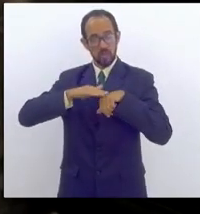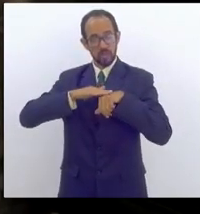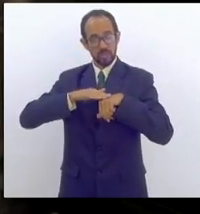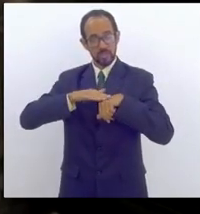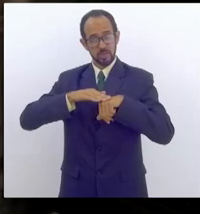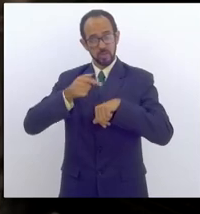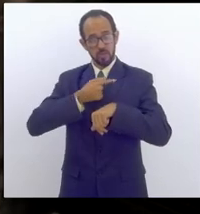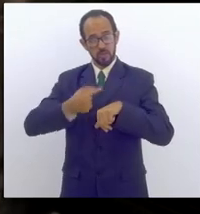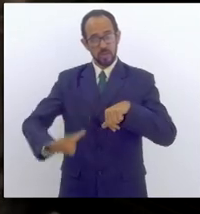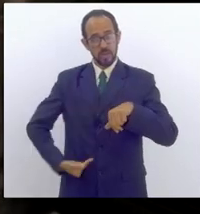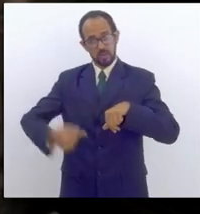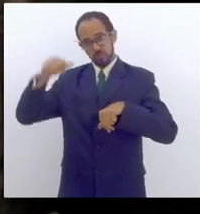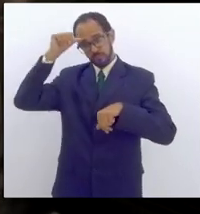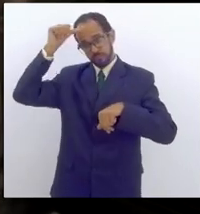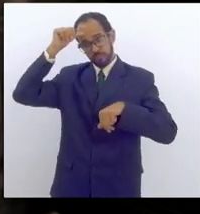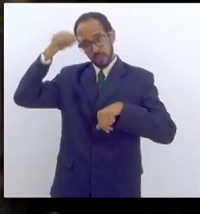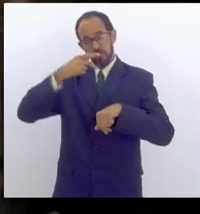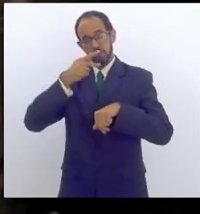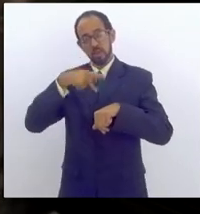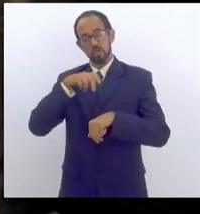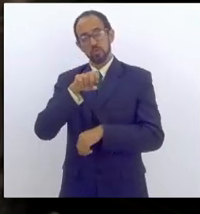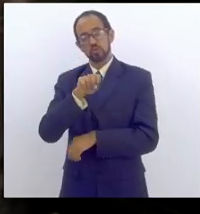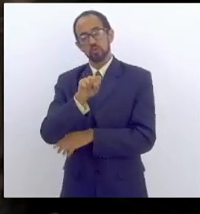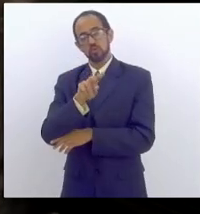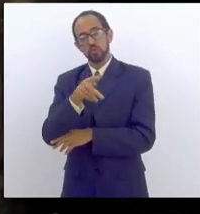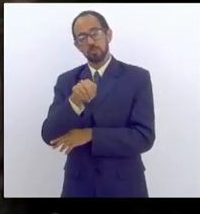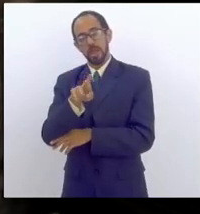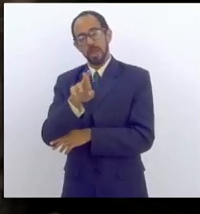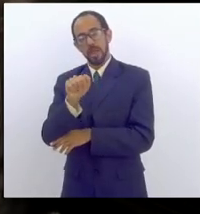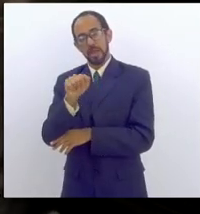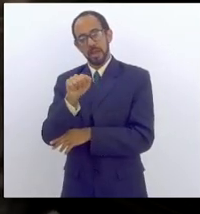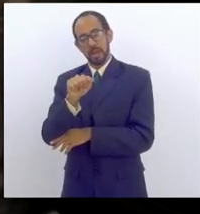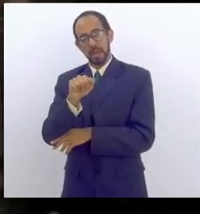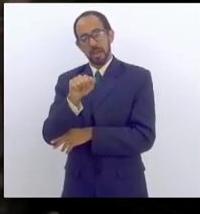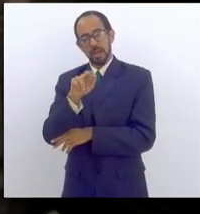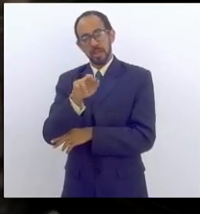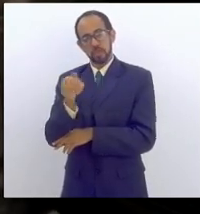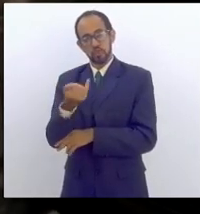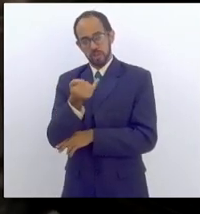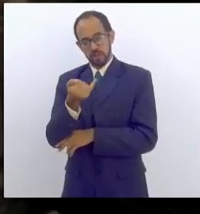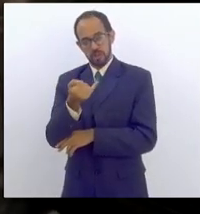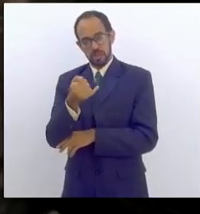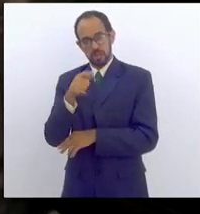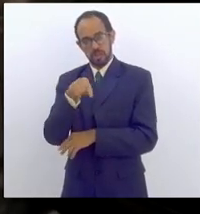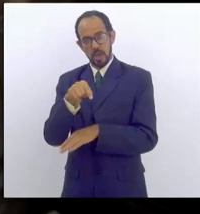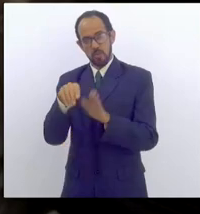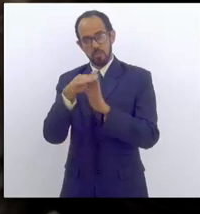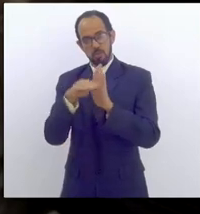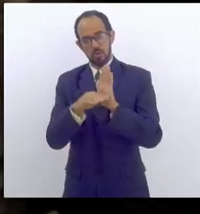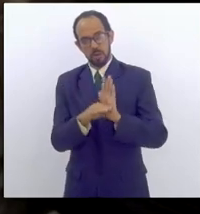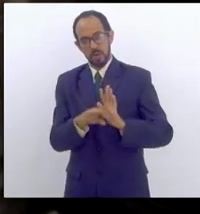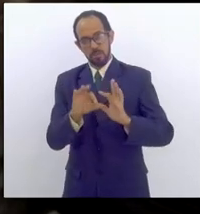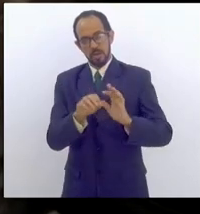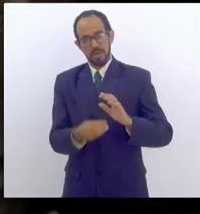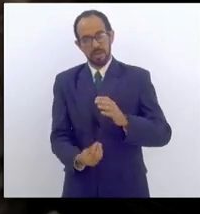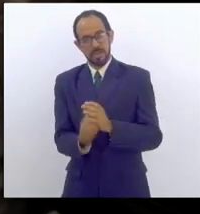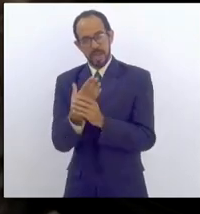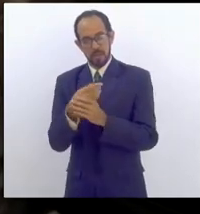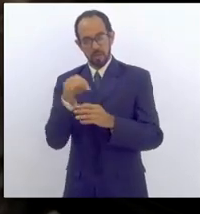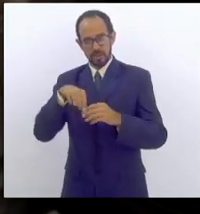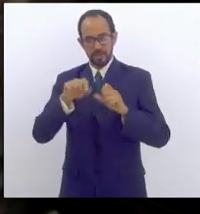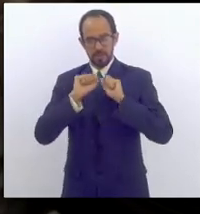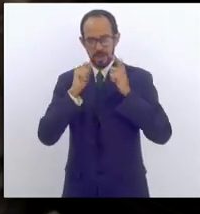falou sobre o Super RJ. Super RJ foi um programa criado por essa casa com muitas mãos de deputados e